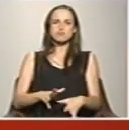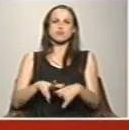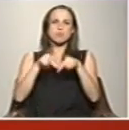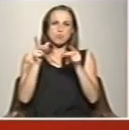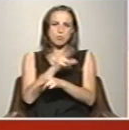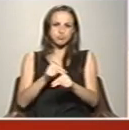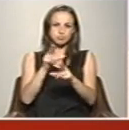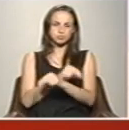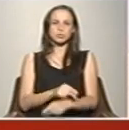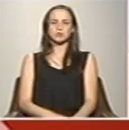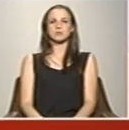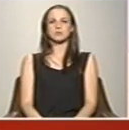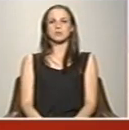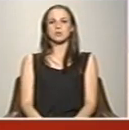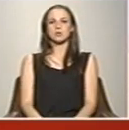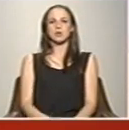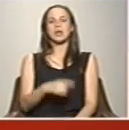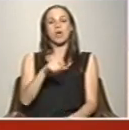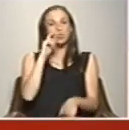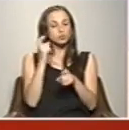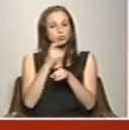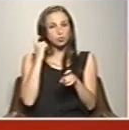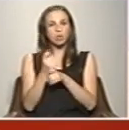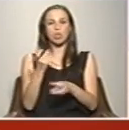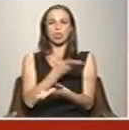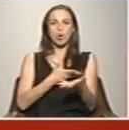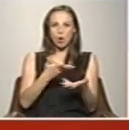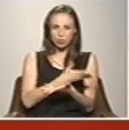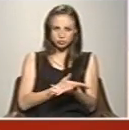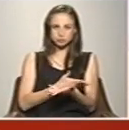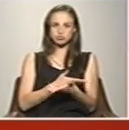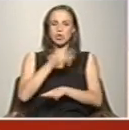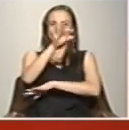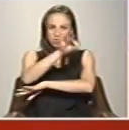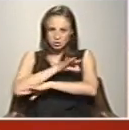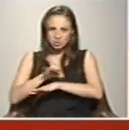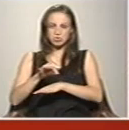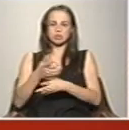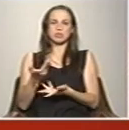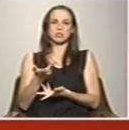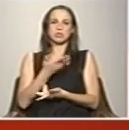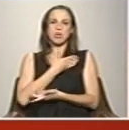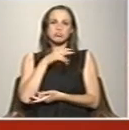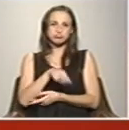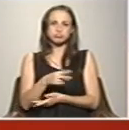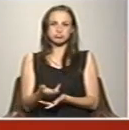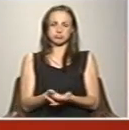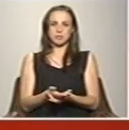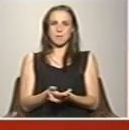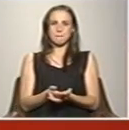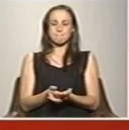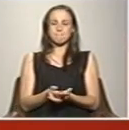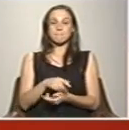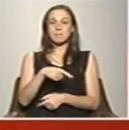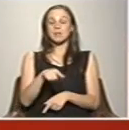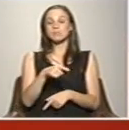angel, temos de auditoria, de negócios, de design, de arquitetura. Portanto, nós temos um conjunto de mentores que podem ser